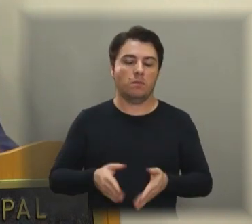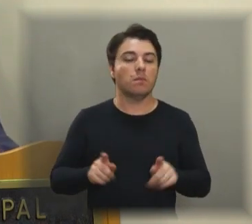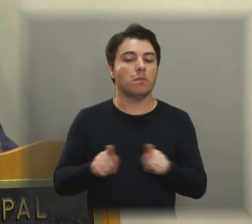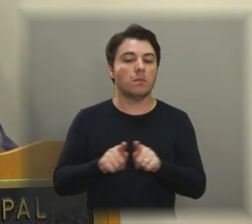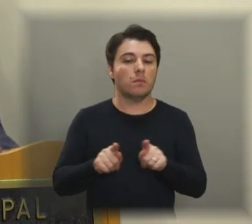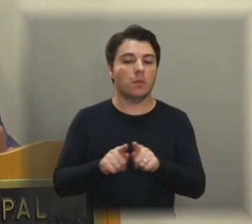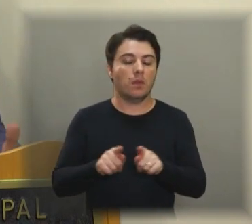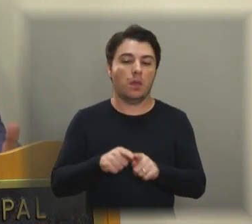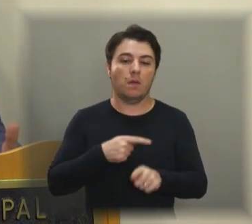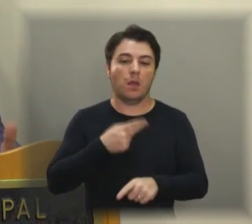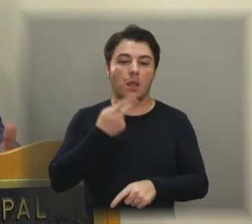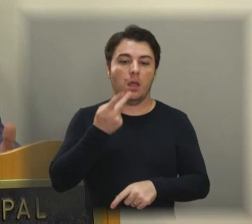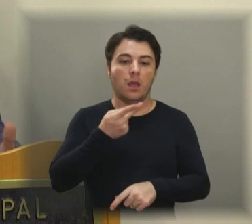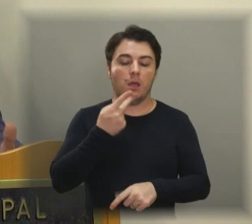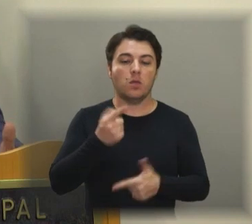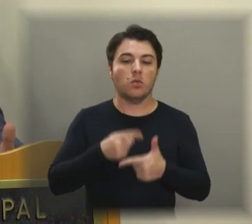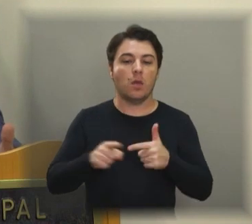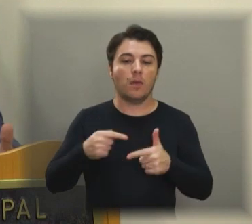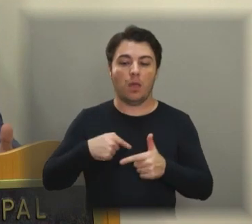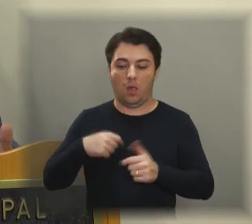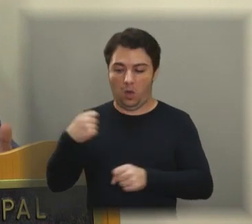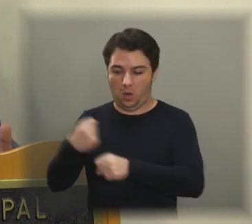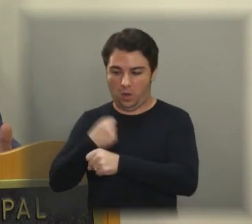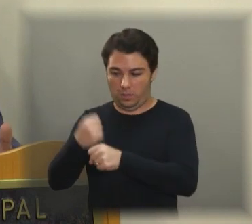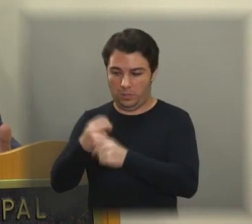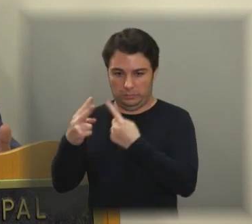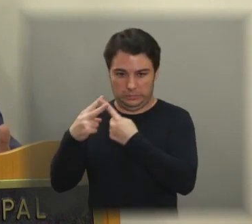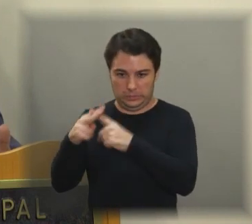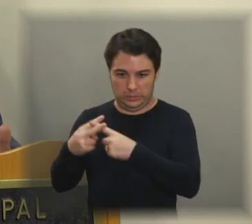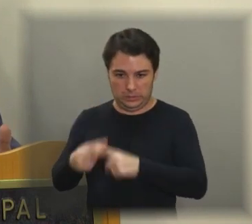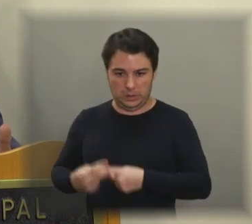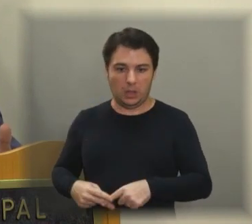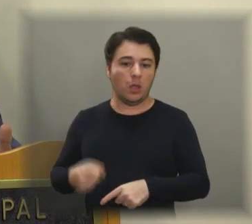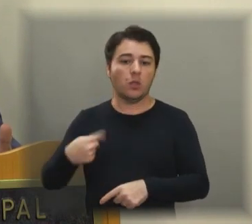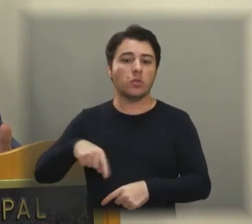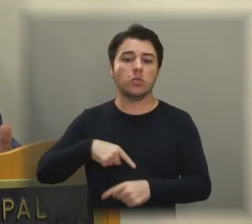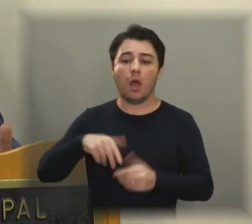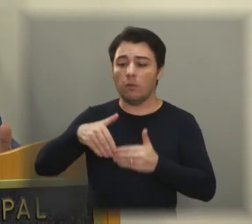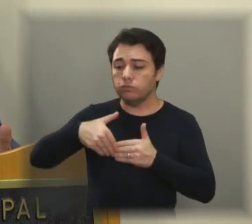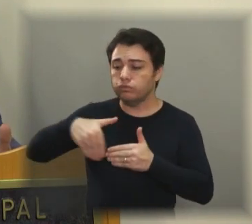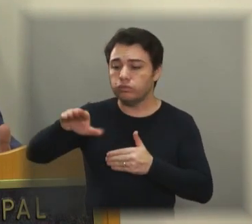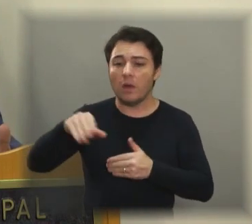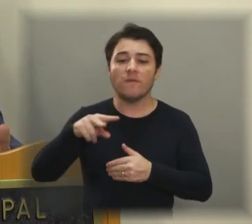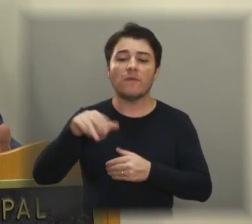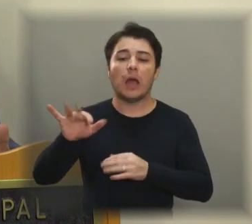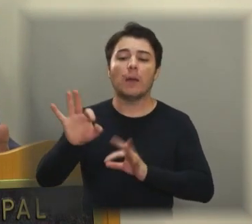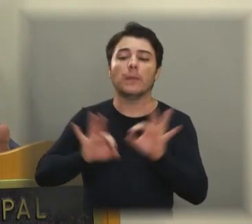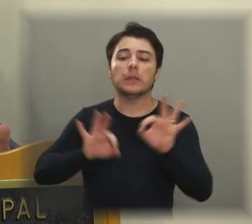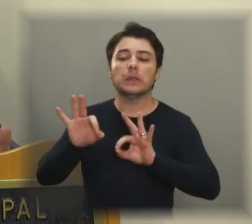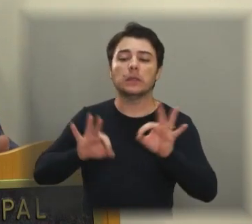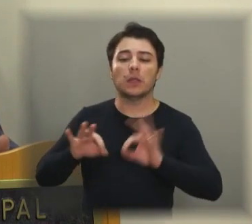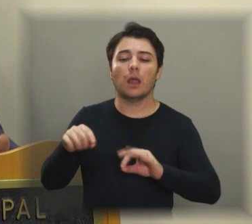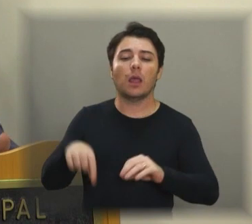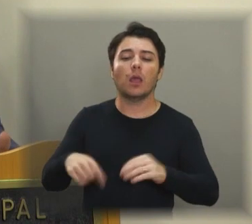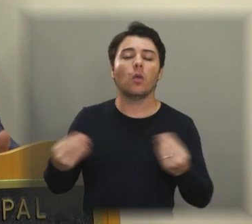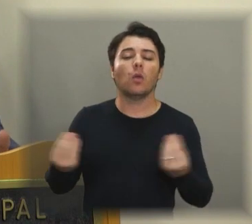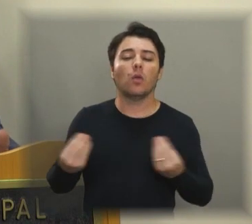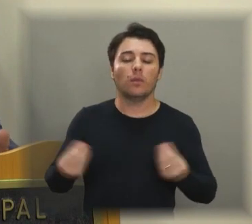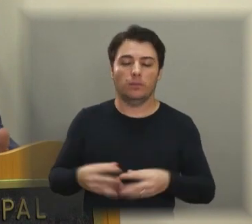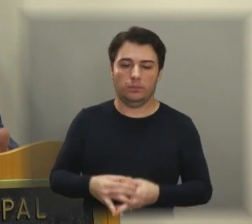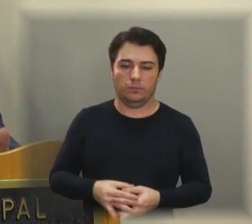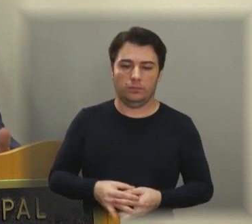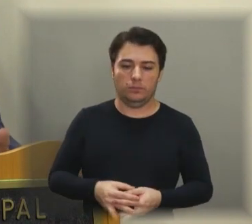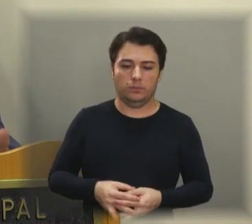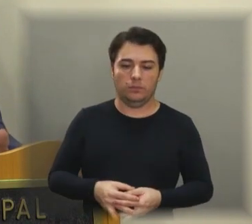realizado e eu queria falar assim pela parte de obras e manutenção que a gente tem de pretensão e o que a gente tem de planejamento de realização